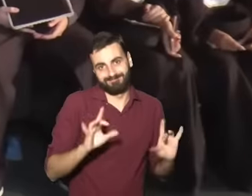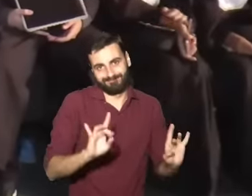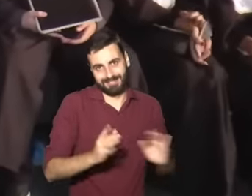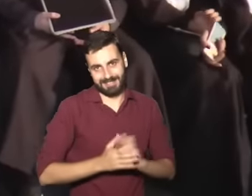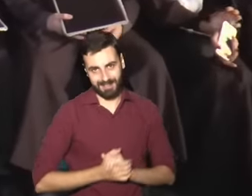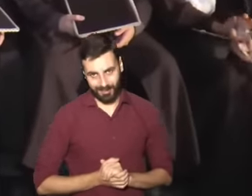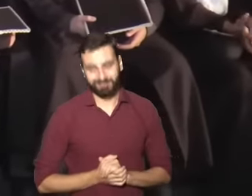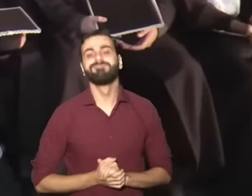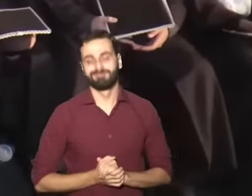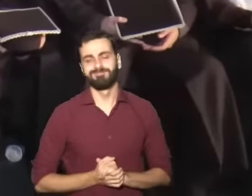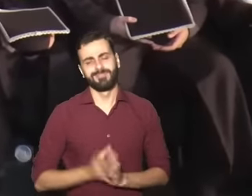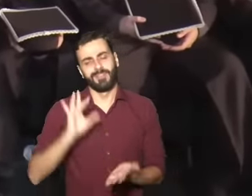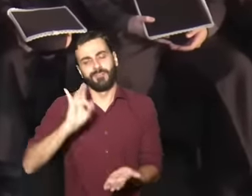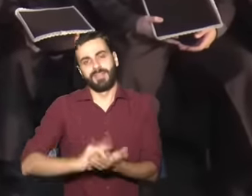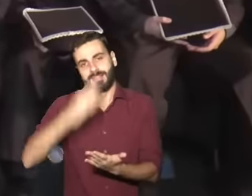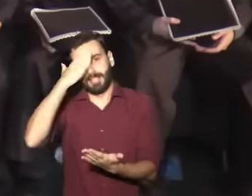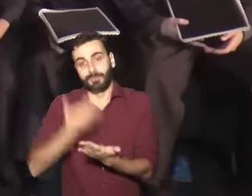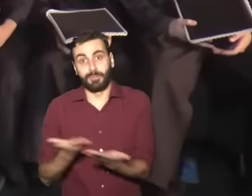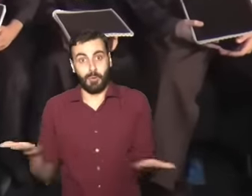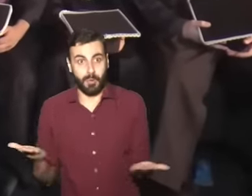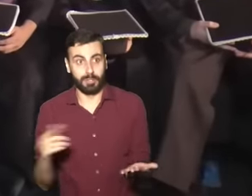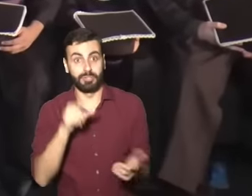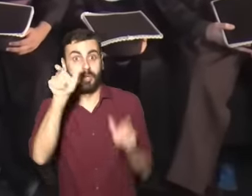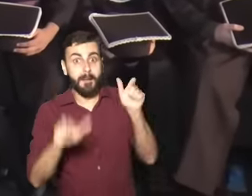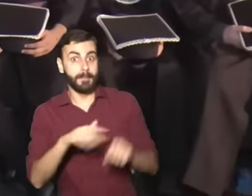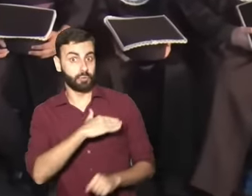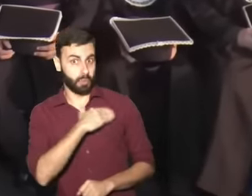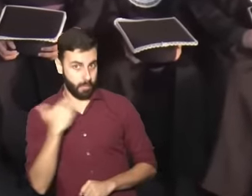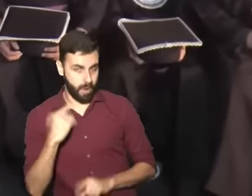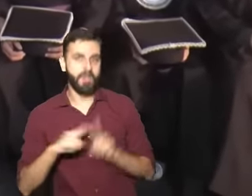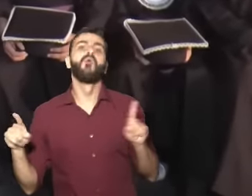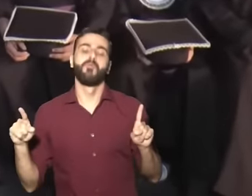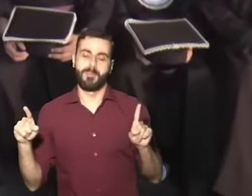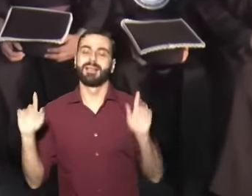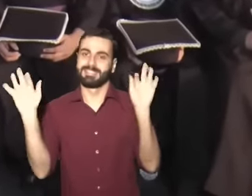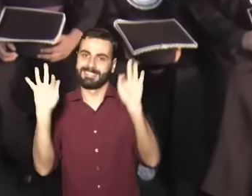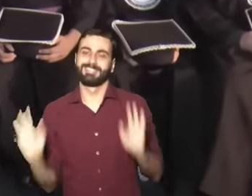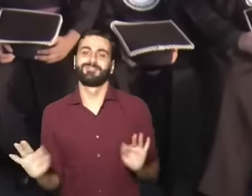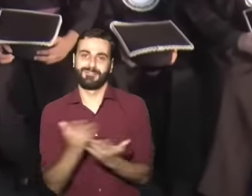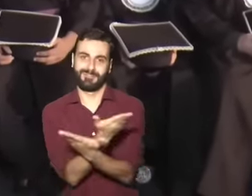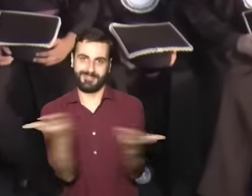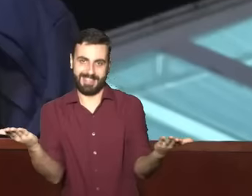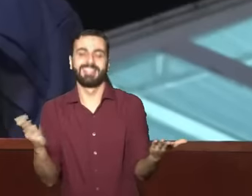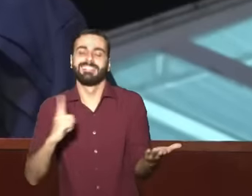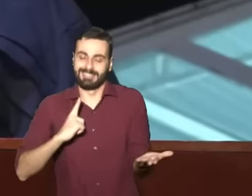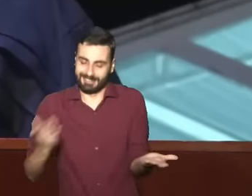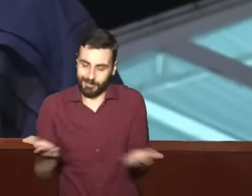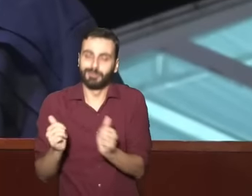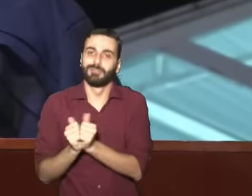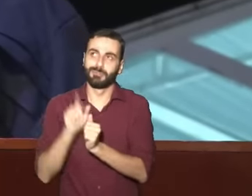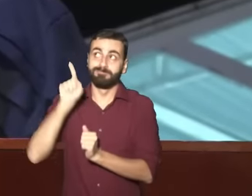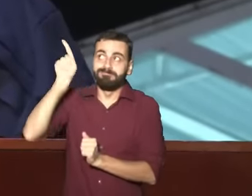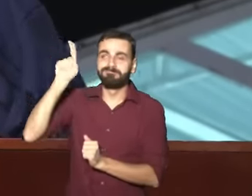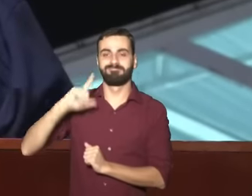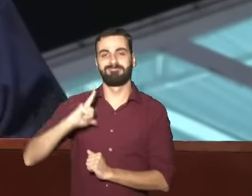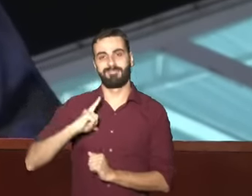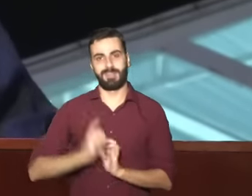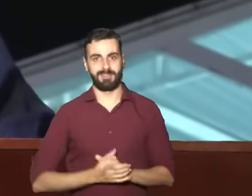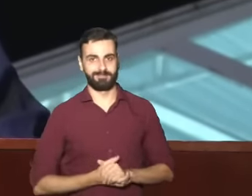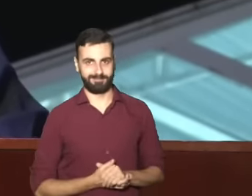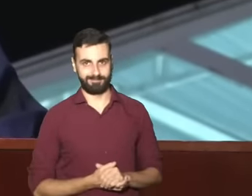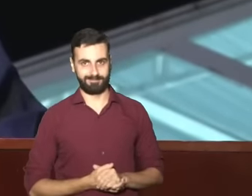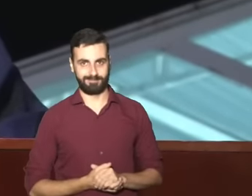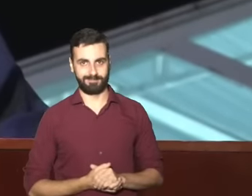especiais, e não tenho dúvidas de que hoje elas também celebram essa vitória conosco, de onde